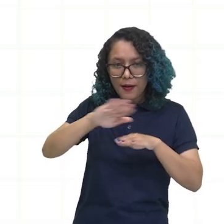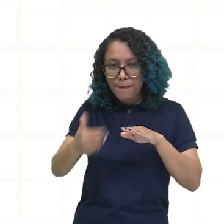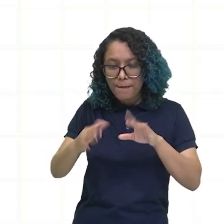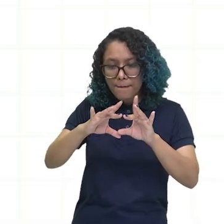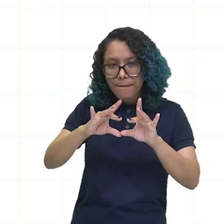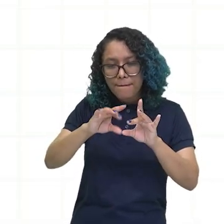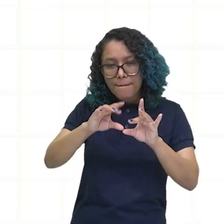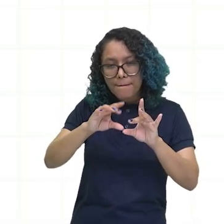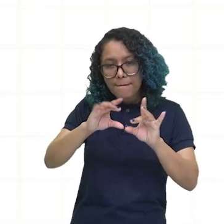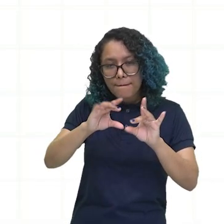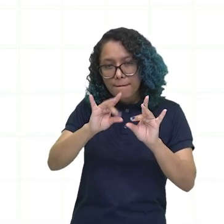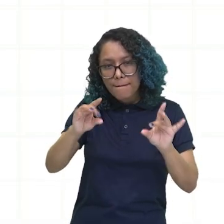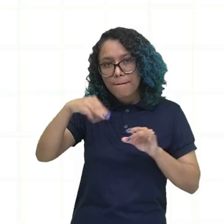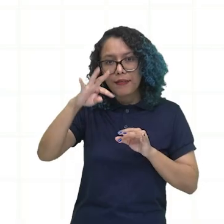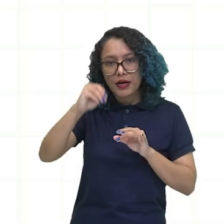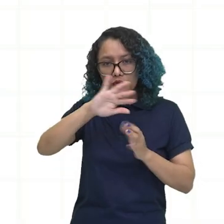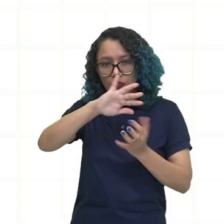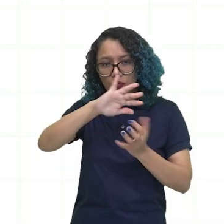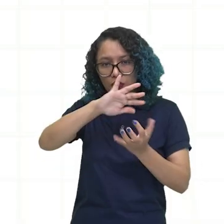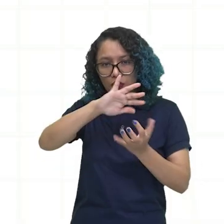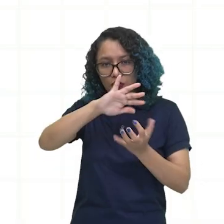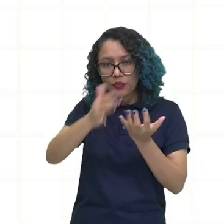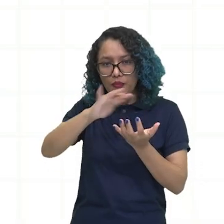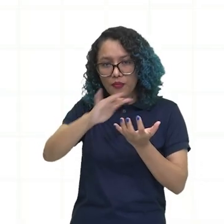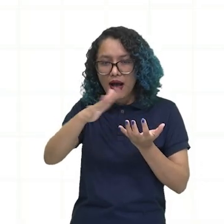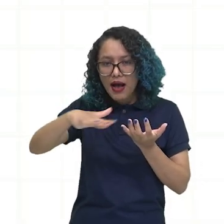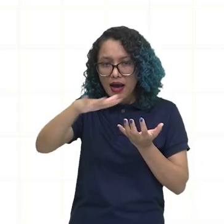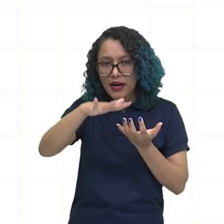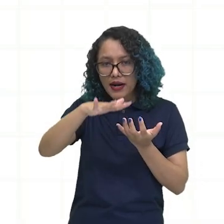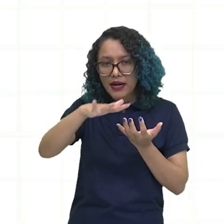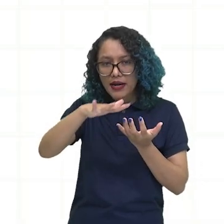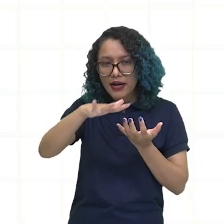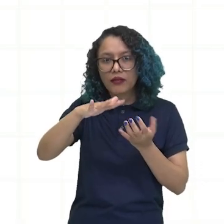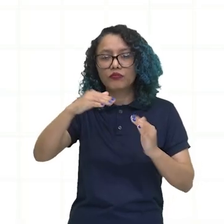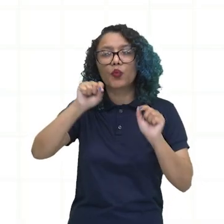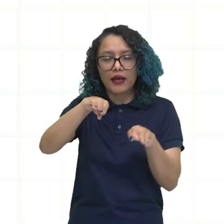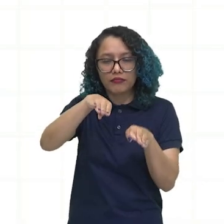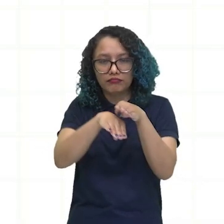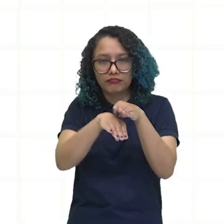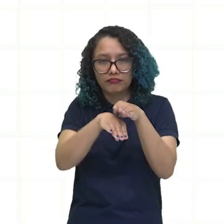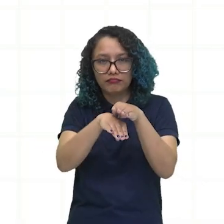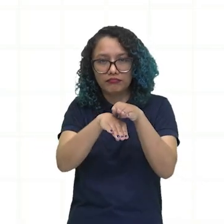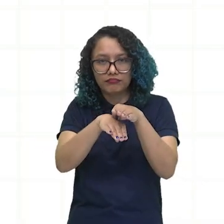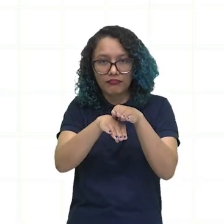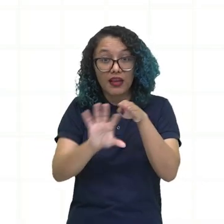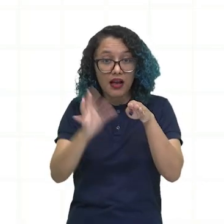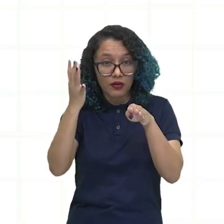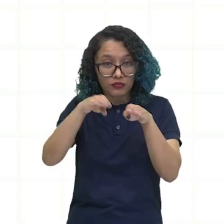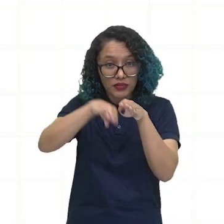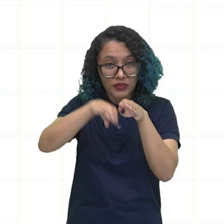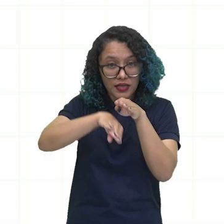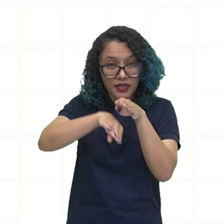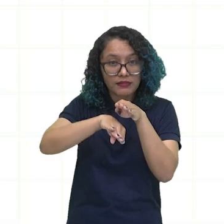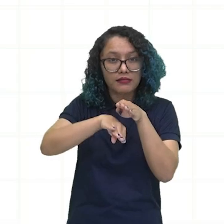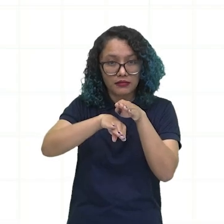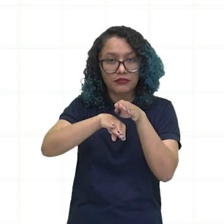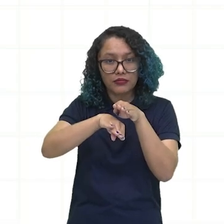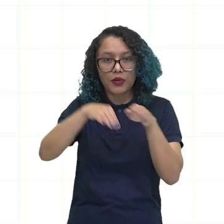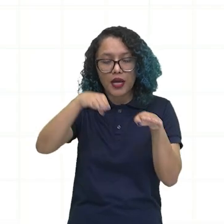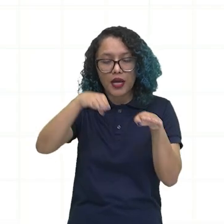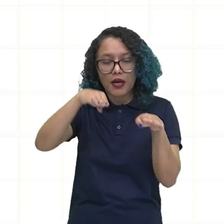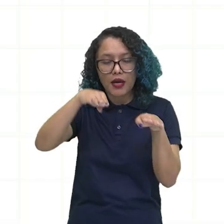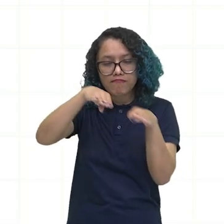uma crosta oceânica, isso daqui é uma subducção, ou seja, aqui essa crosta oceânica está